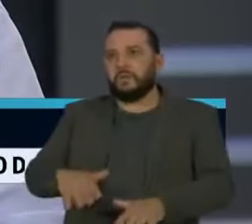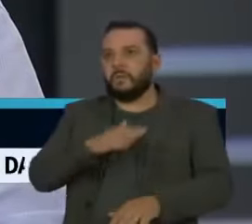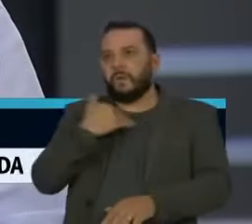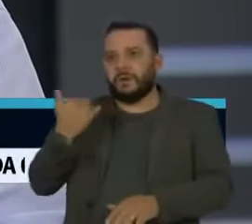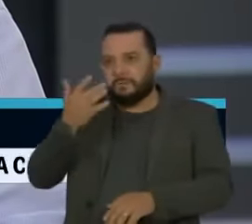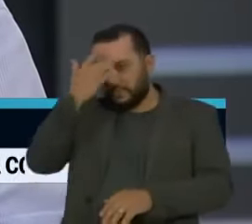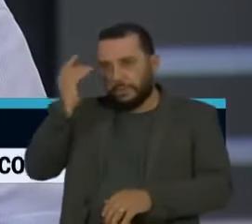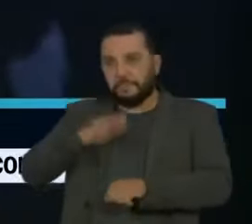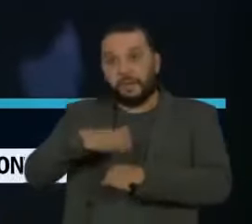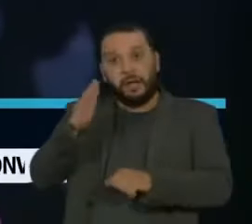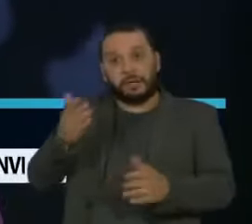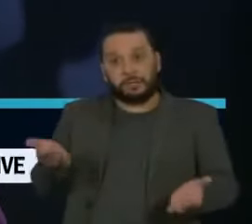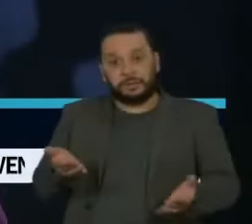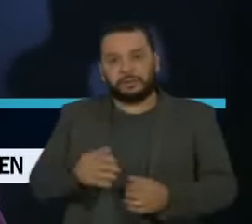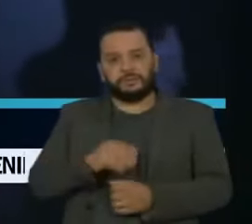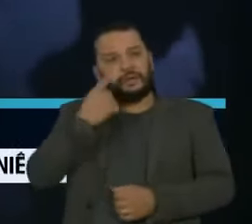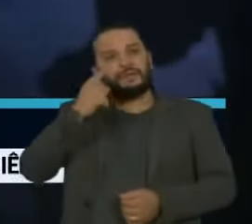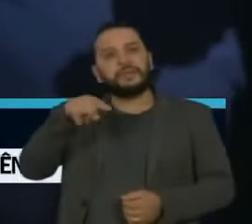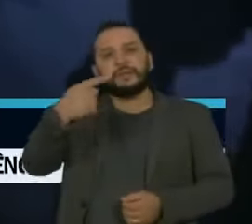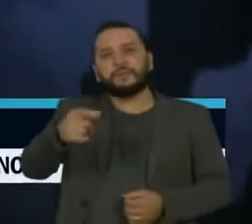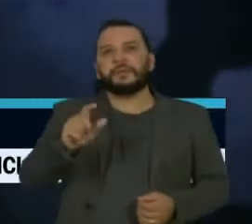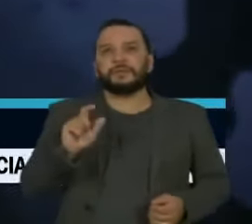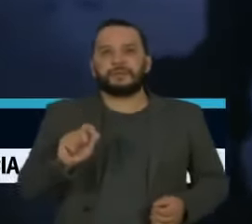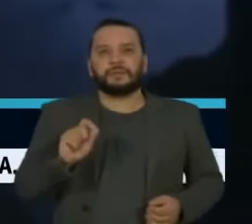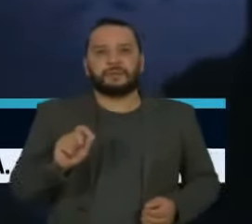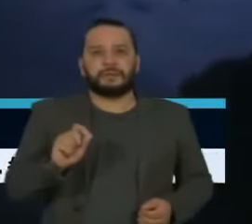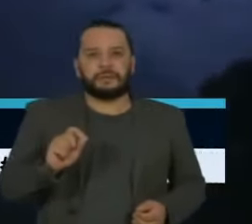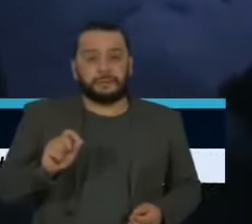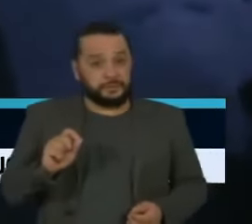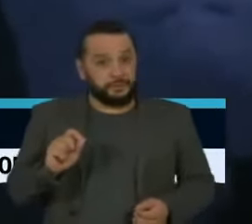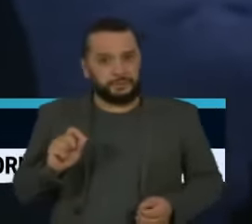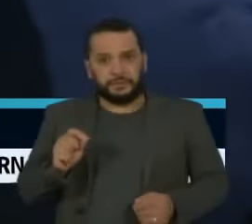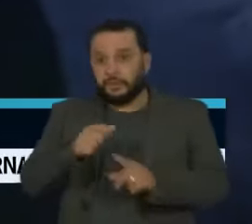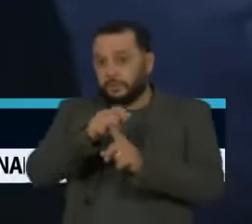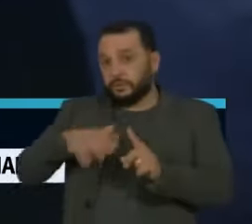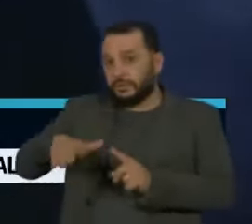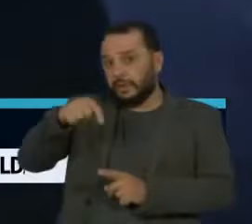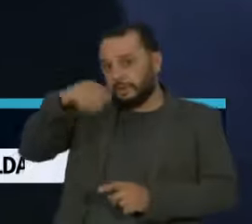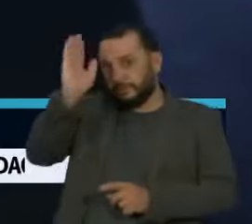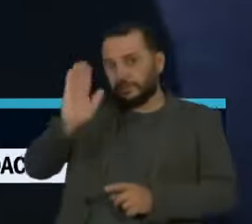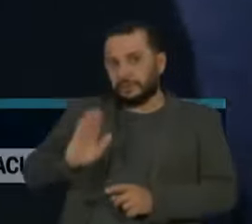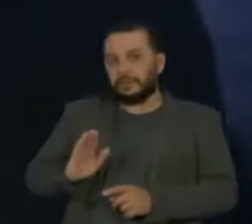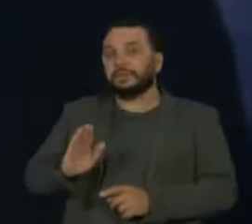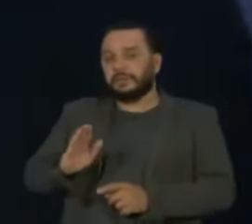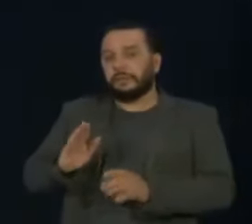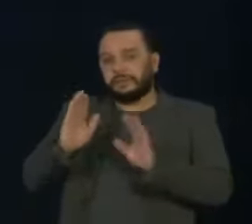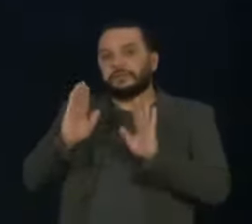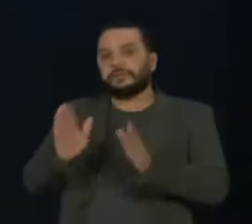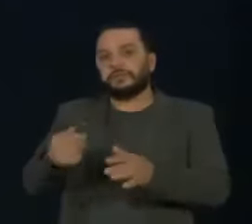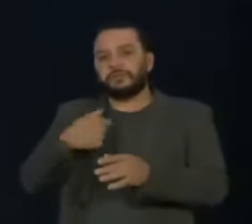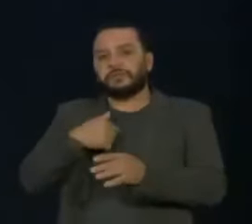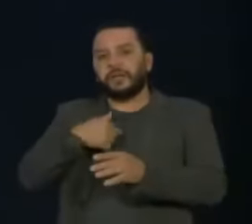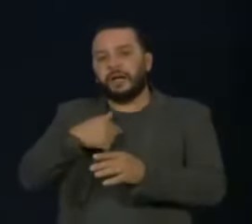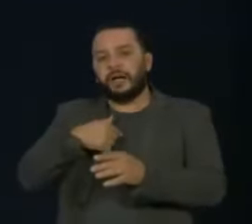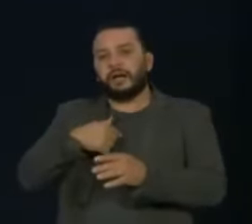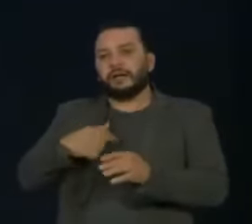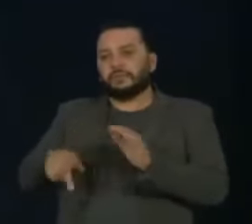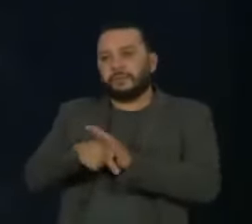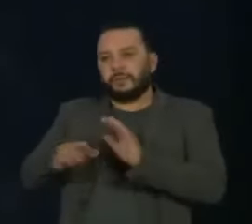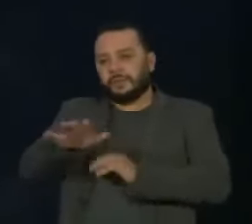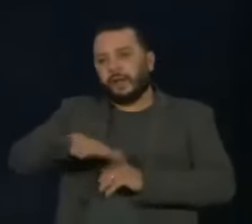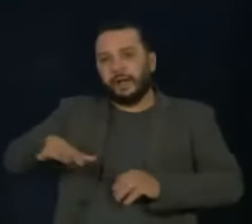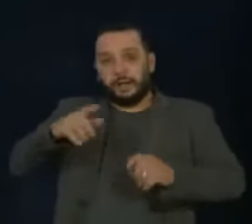ano. E você vai ver ainda nesta edição. Sociedade Brasileira de Pediatria discute síndrome